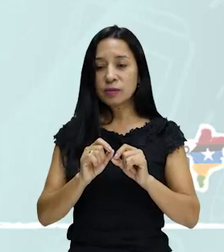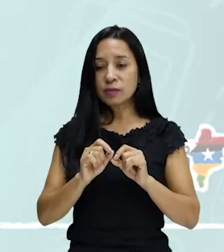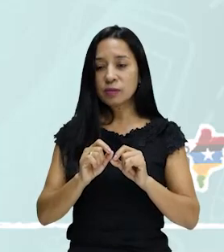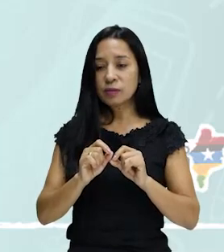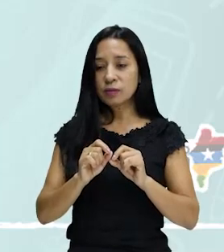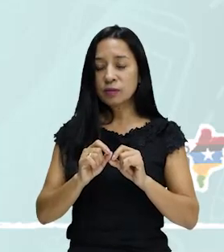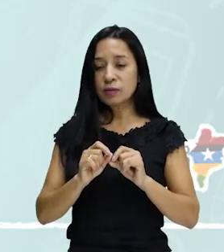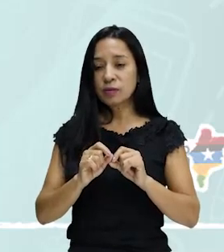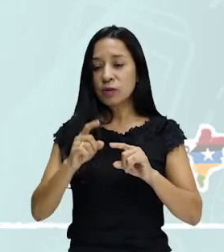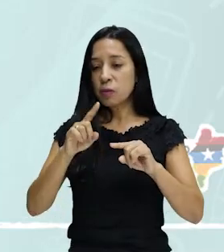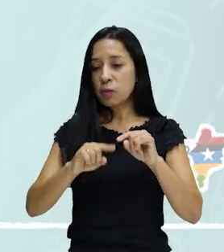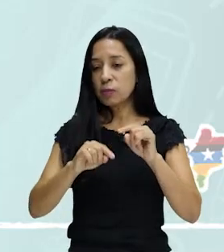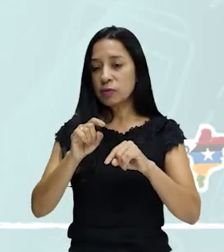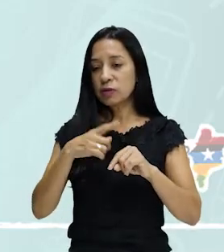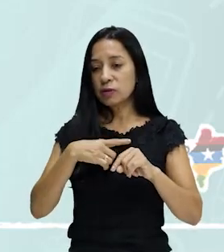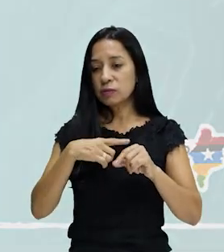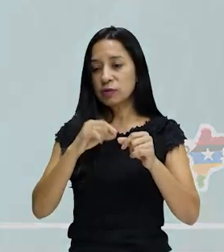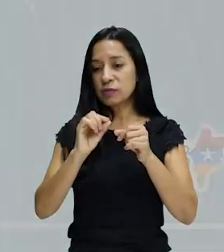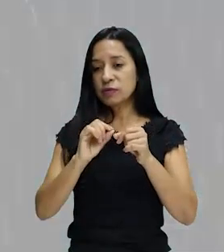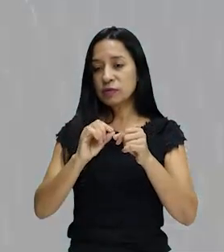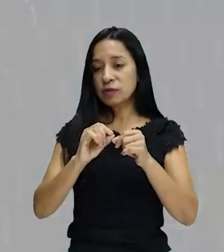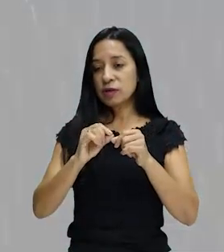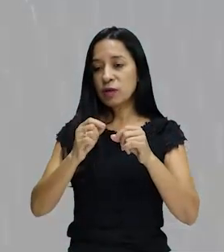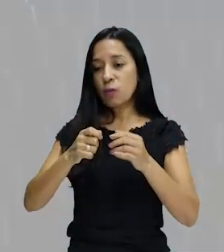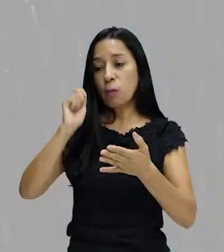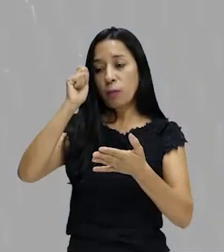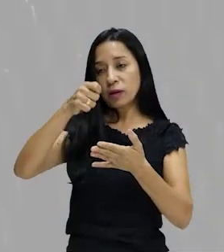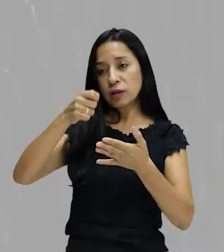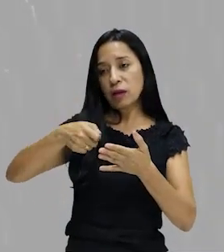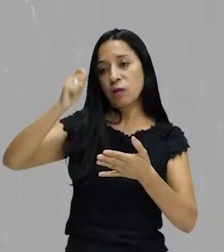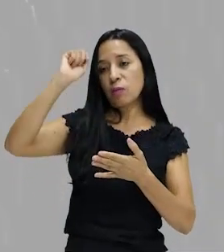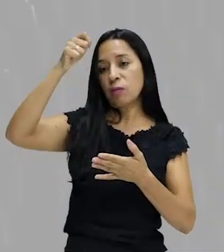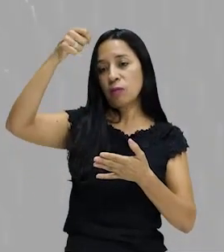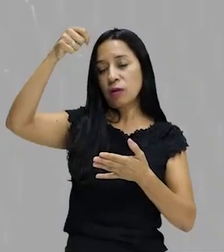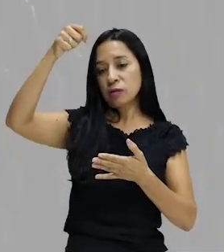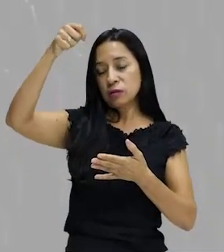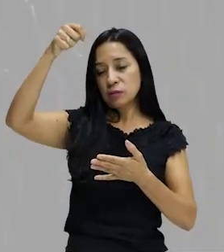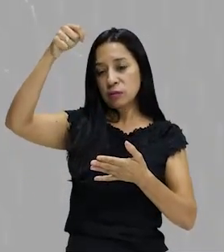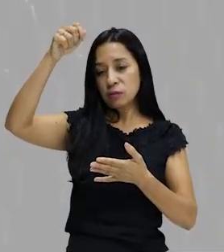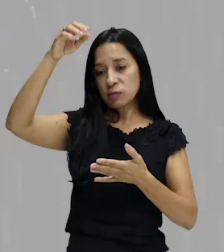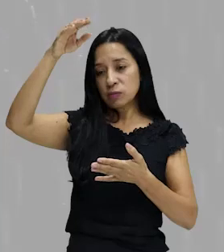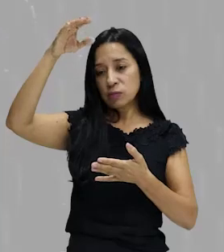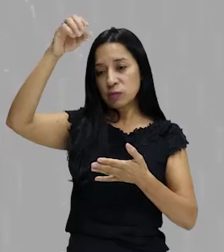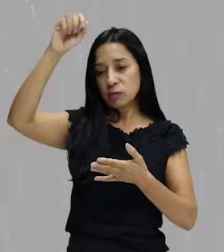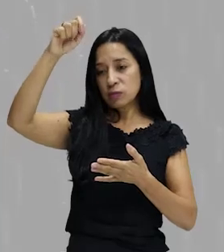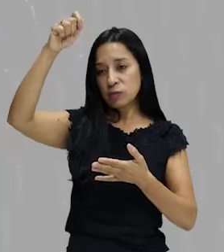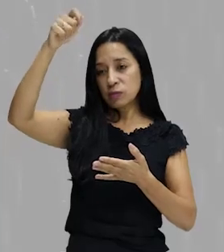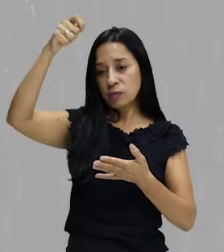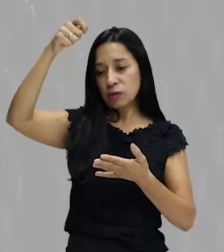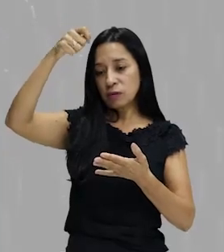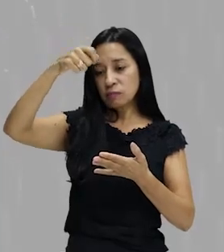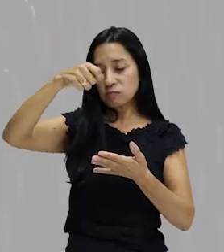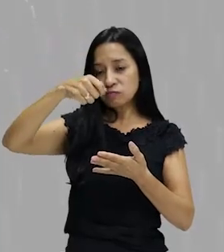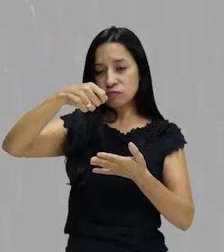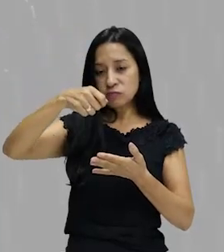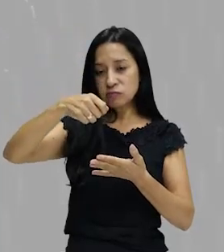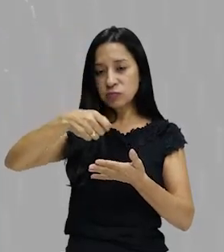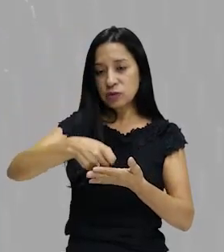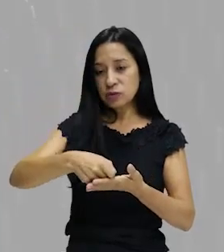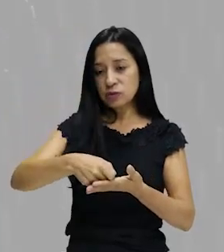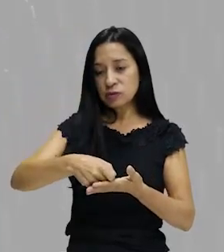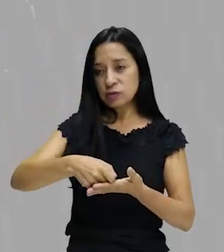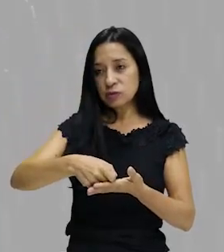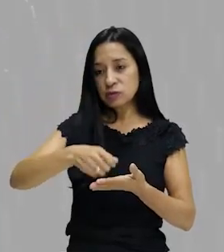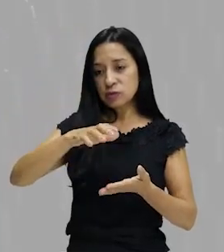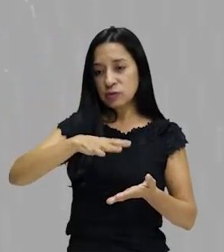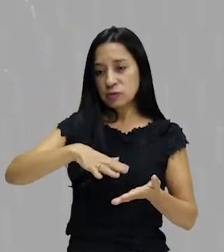aparelho, ele tem que fazer é o seguinte: o martelo está lá em cima, certo? No momento que ele é abandonado, ele vai cair. Se ele